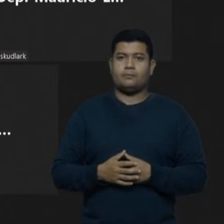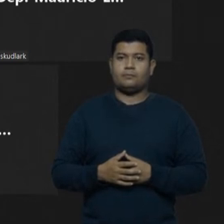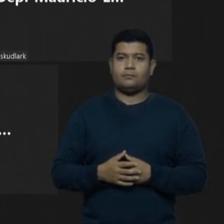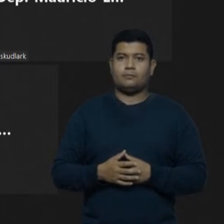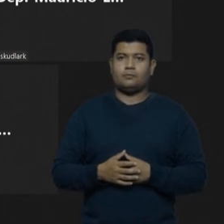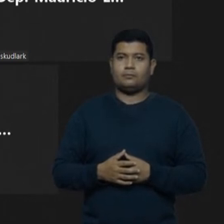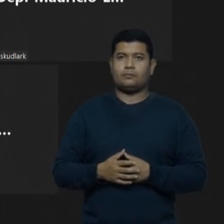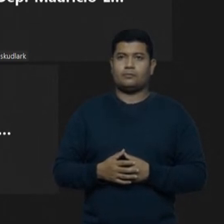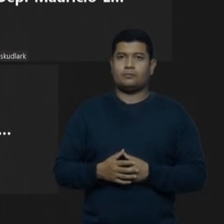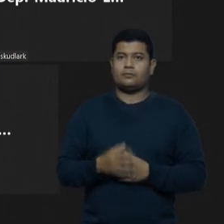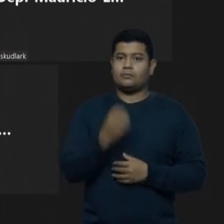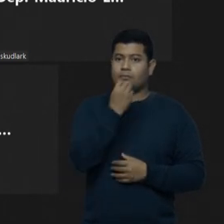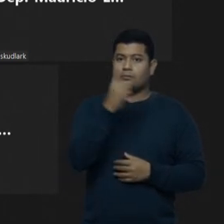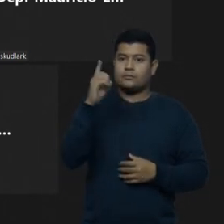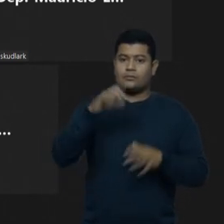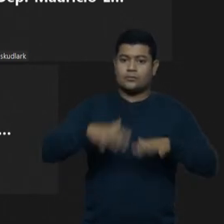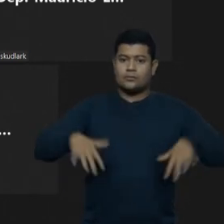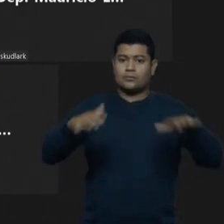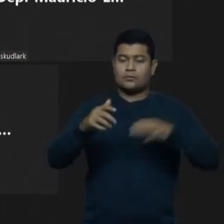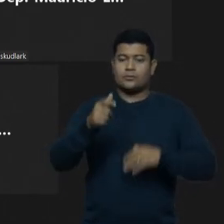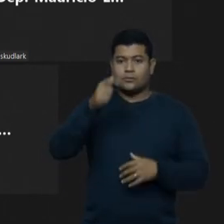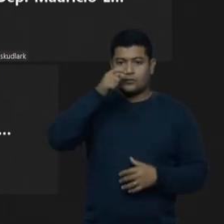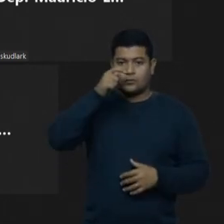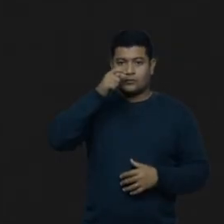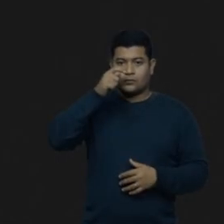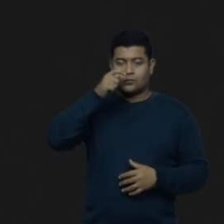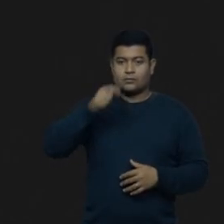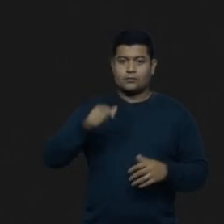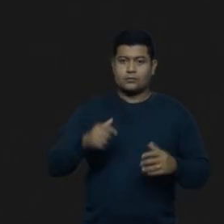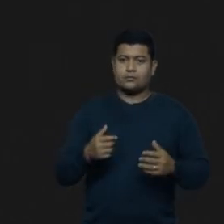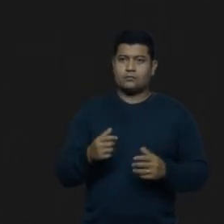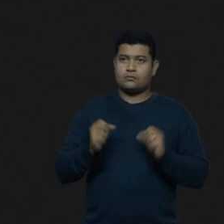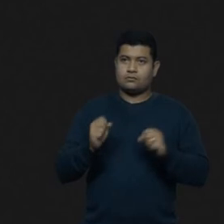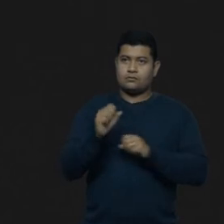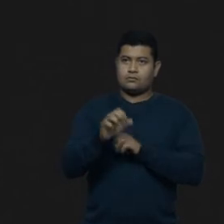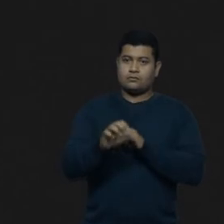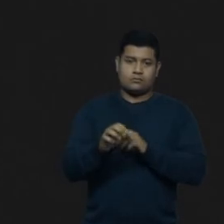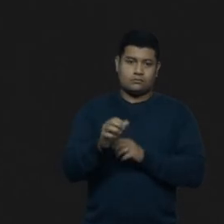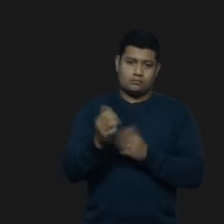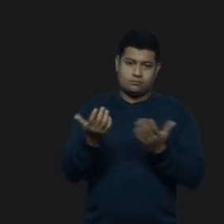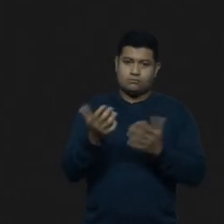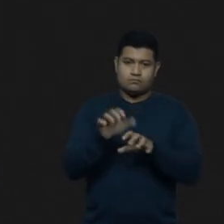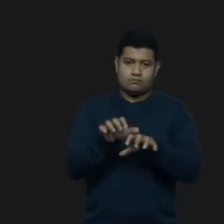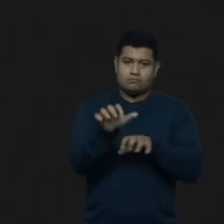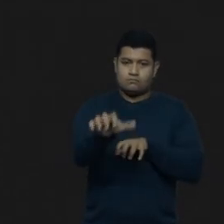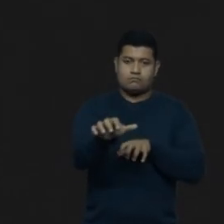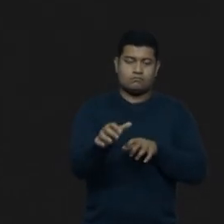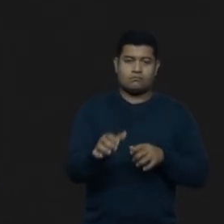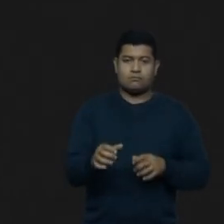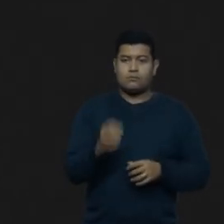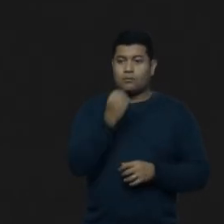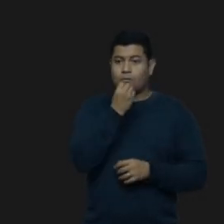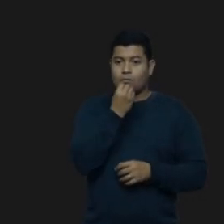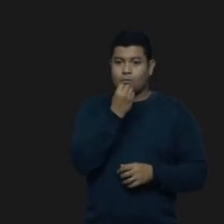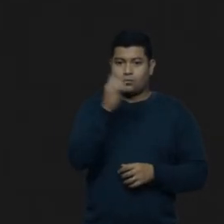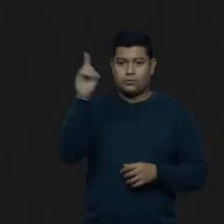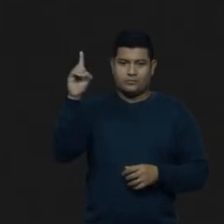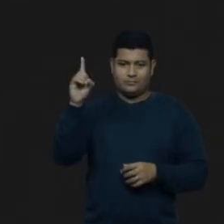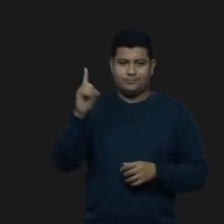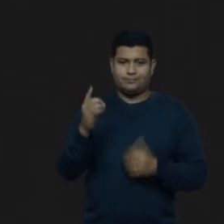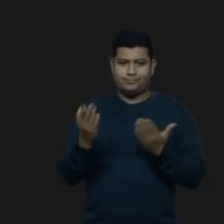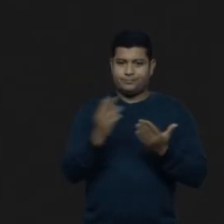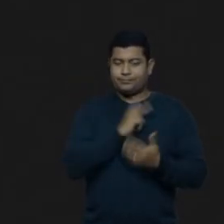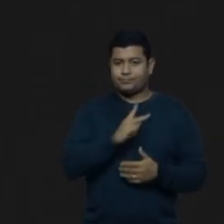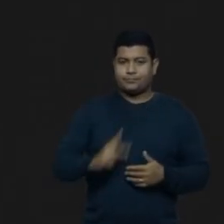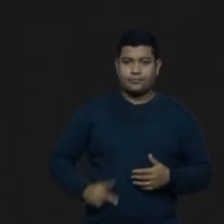Então, muito bom dia a todos que nos acompanham, né? Mesmo de forma remota, né? E bom dia, presidente. Sejam muito bem-vindos